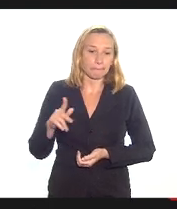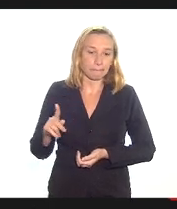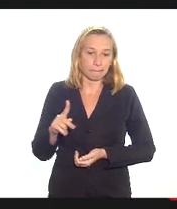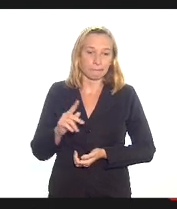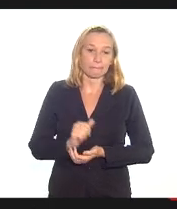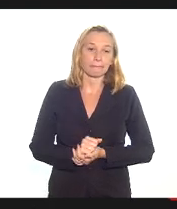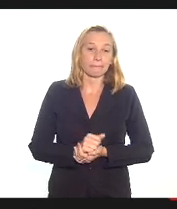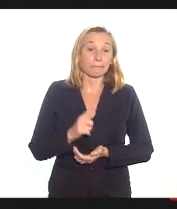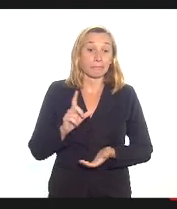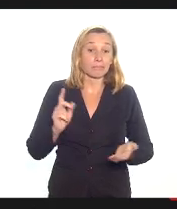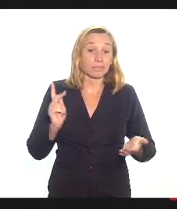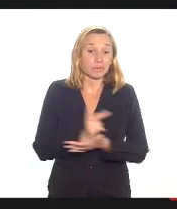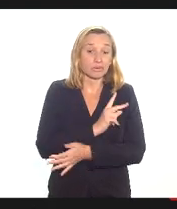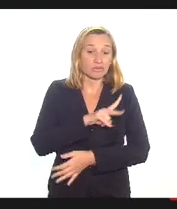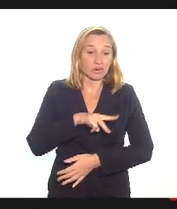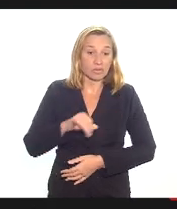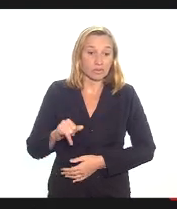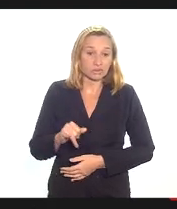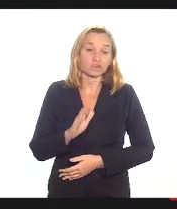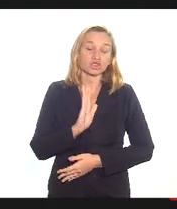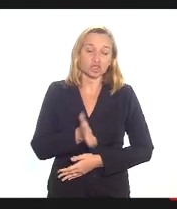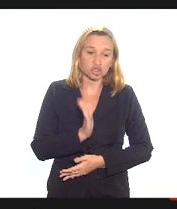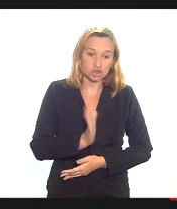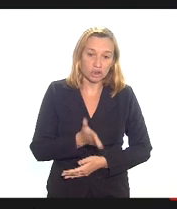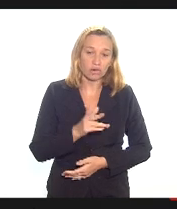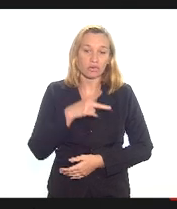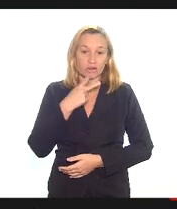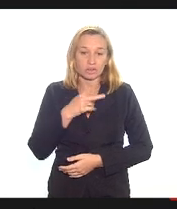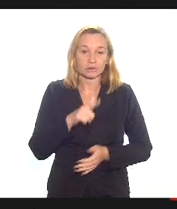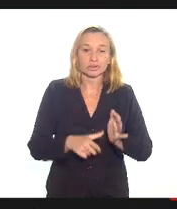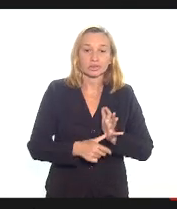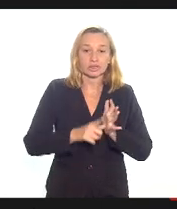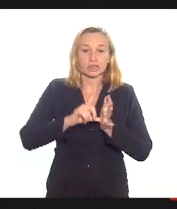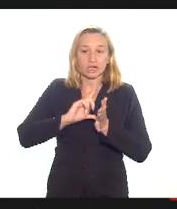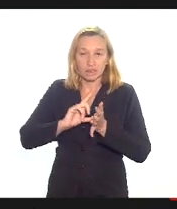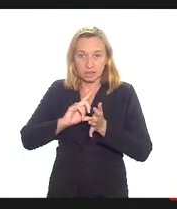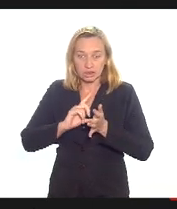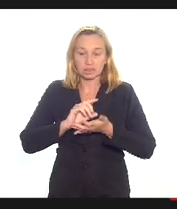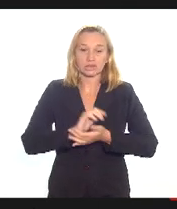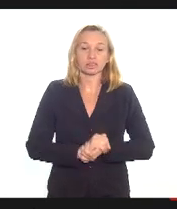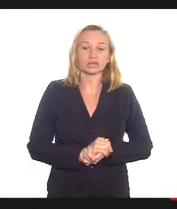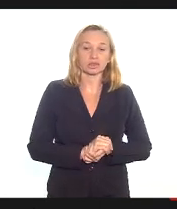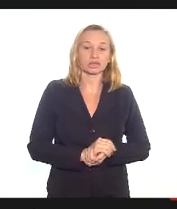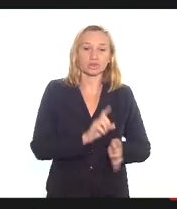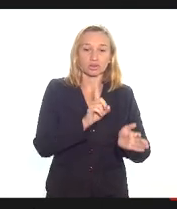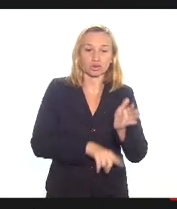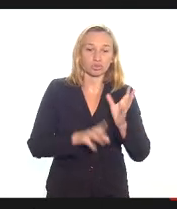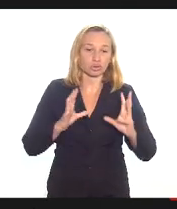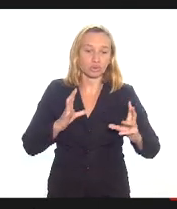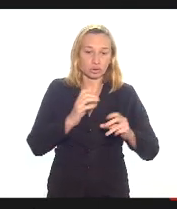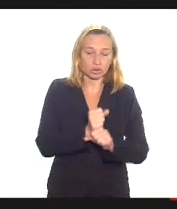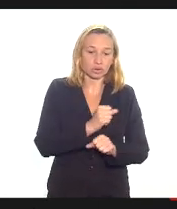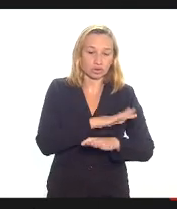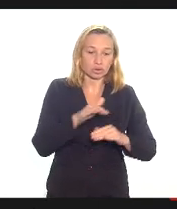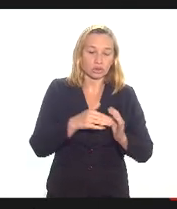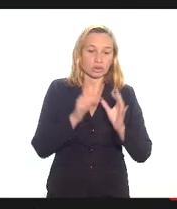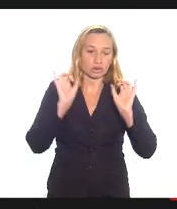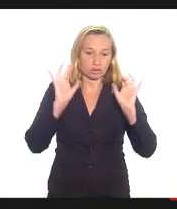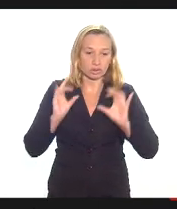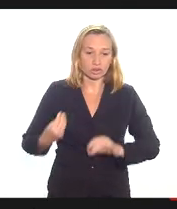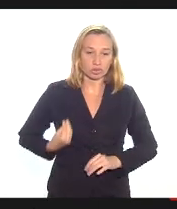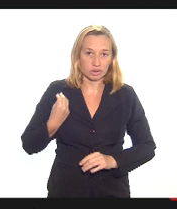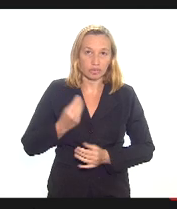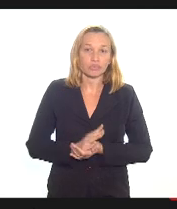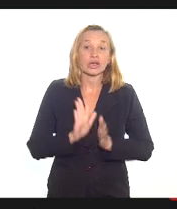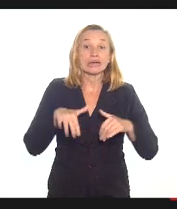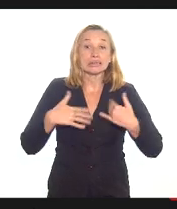que vai acontecer com o que já foi provisionado antes e abatido da base de cálculo da participação especial.